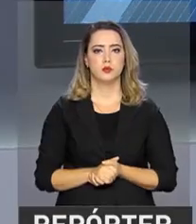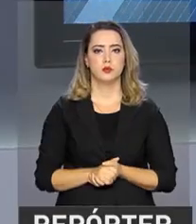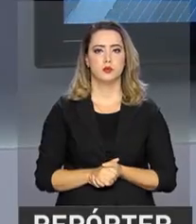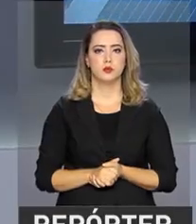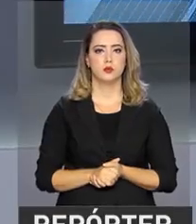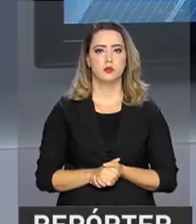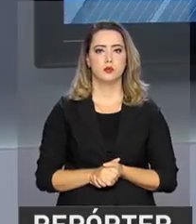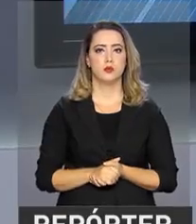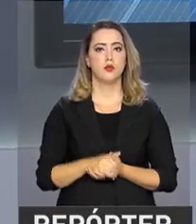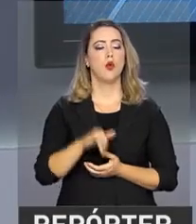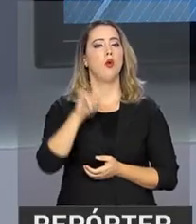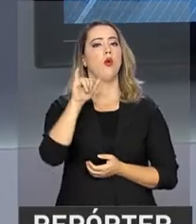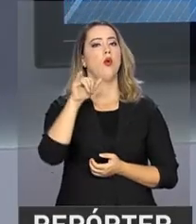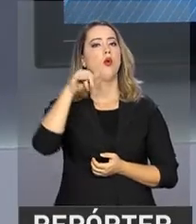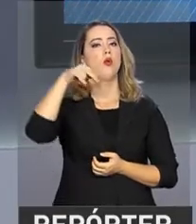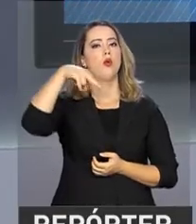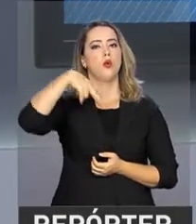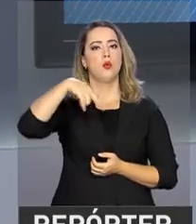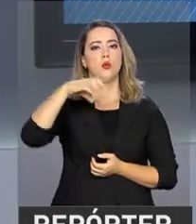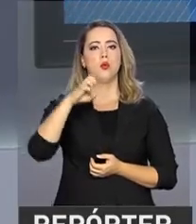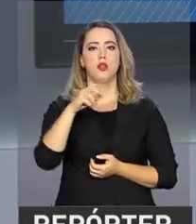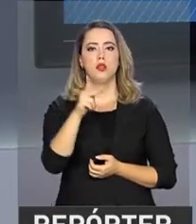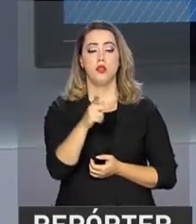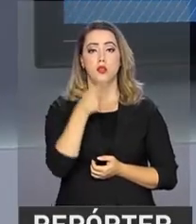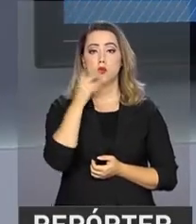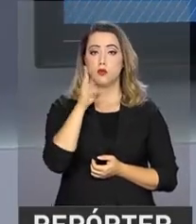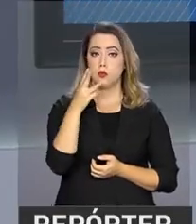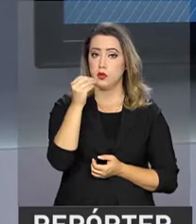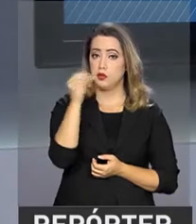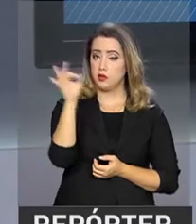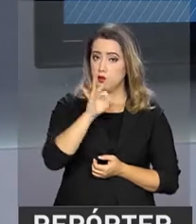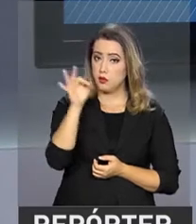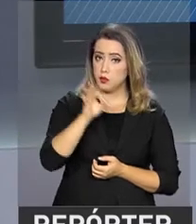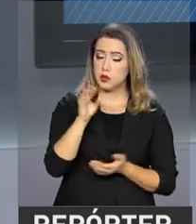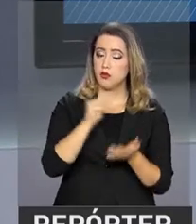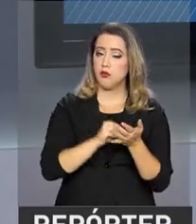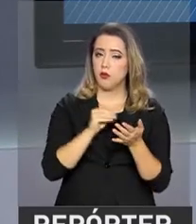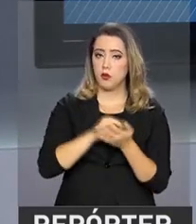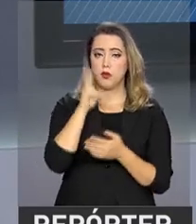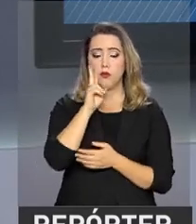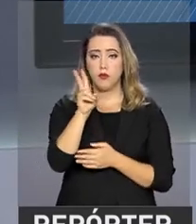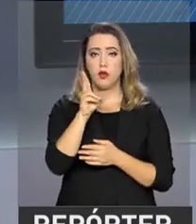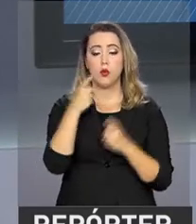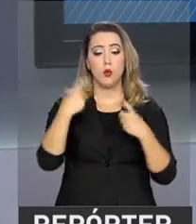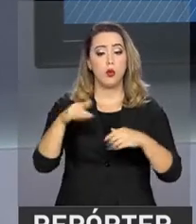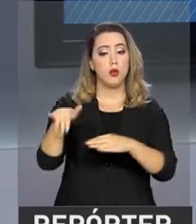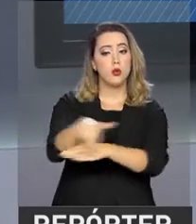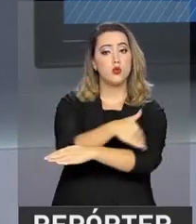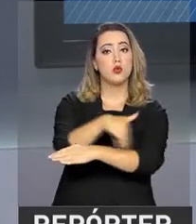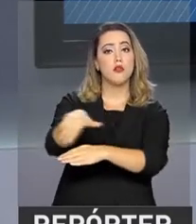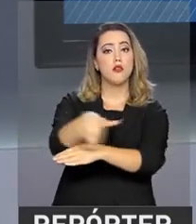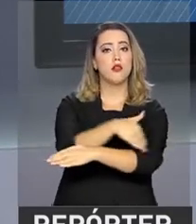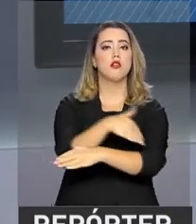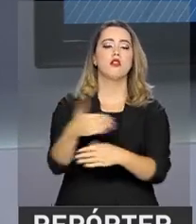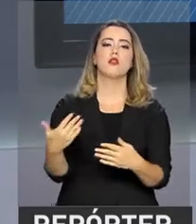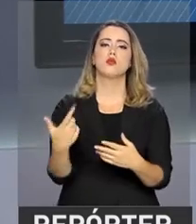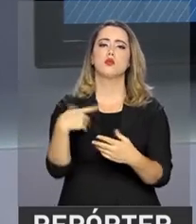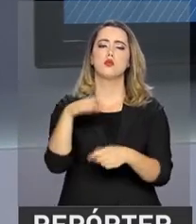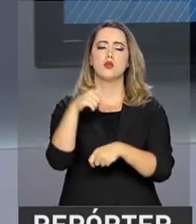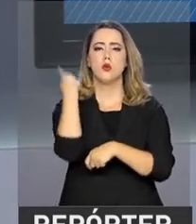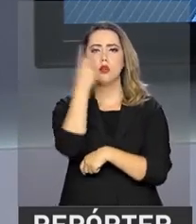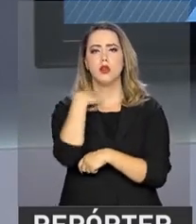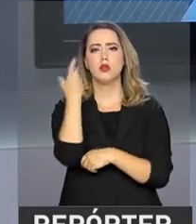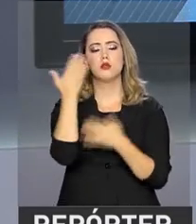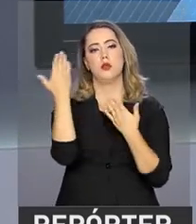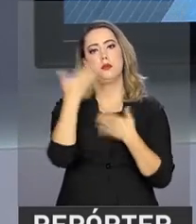o inep informou que 30% dos candidatos ainda não consultaram o cartão de confirmação disse são para saber local e horários das